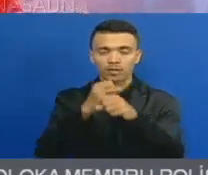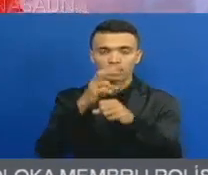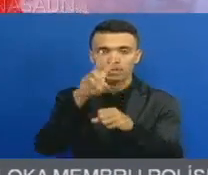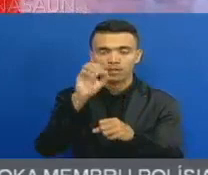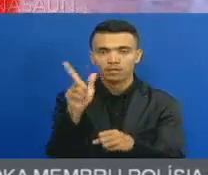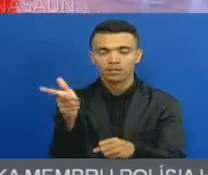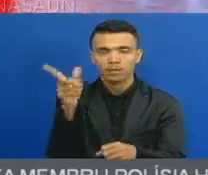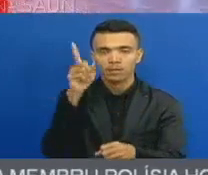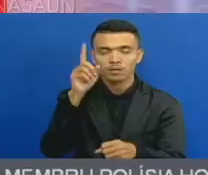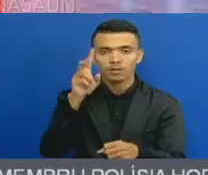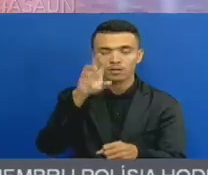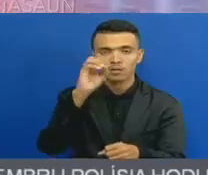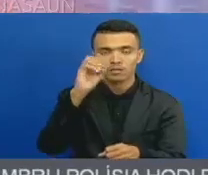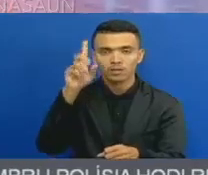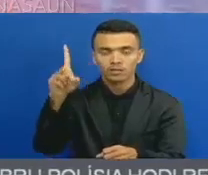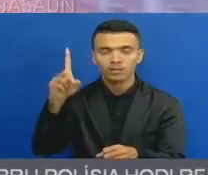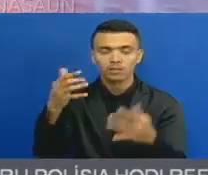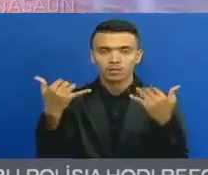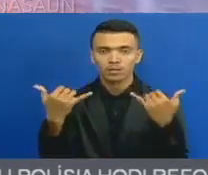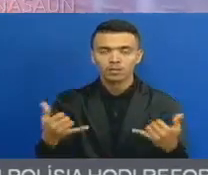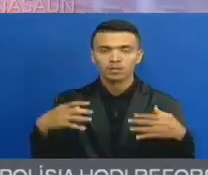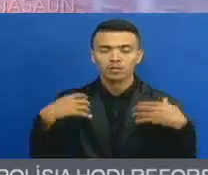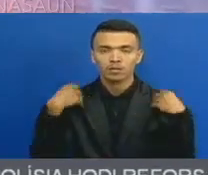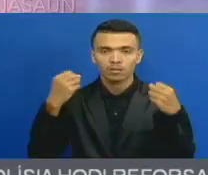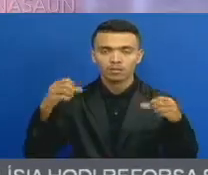luta ba e direito trabalhadores.